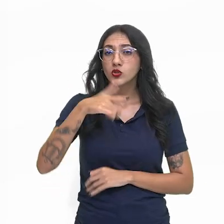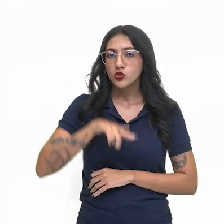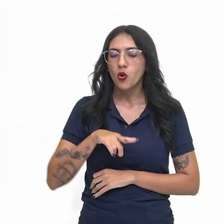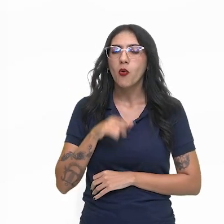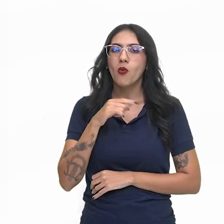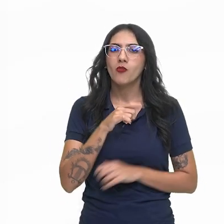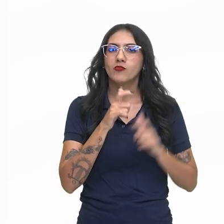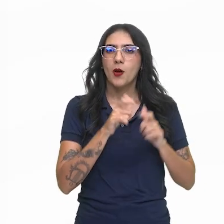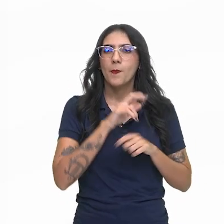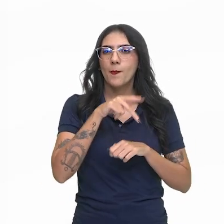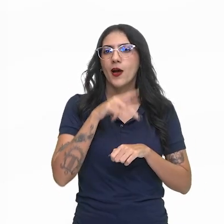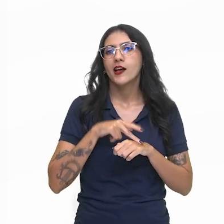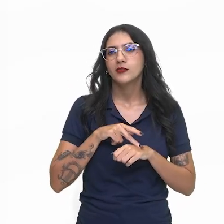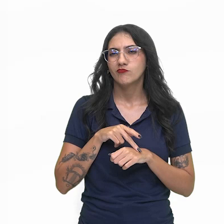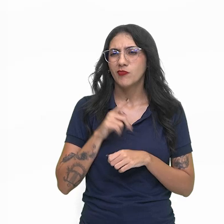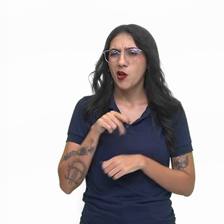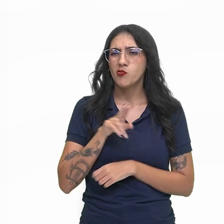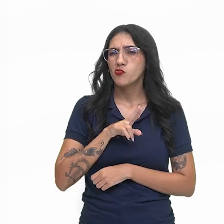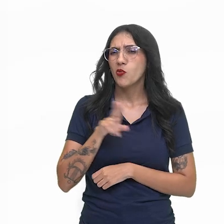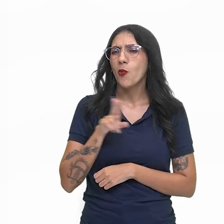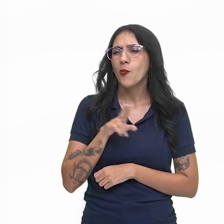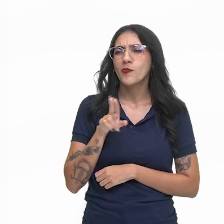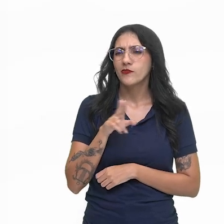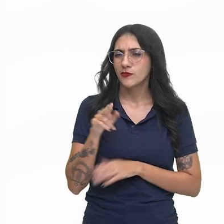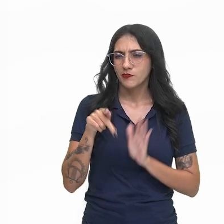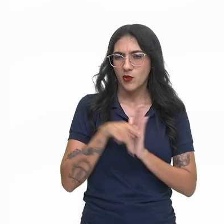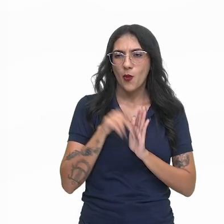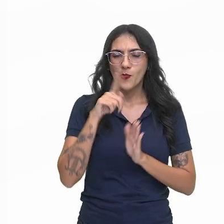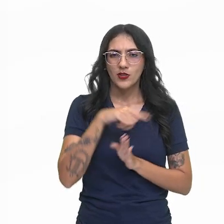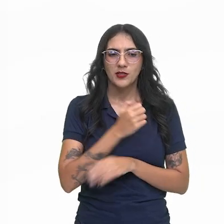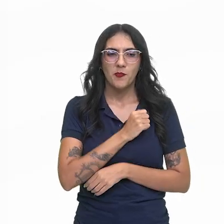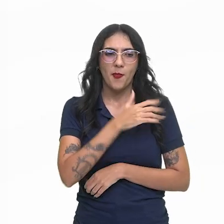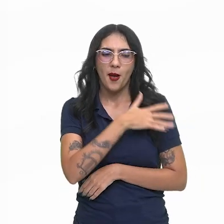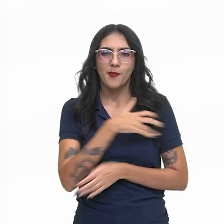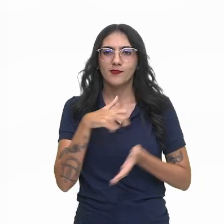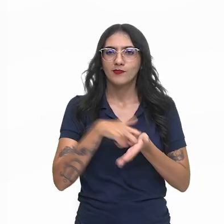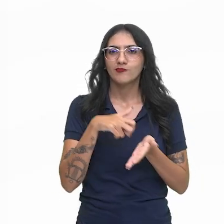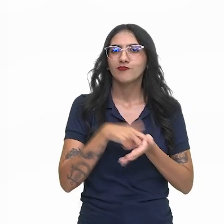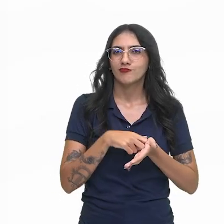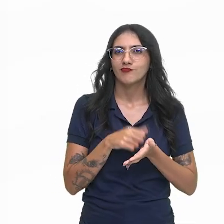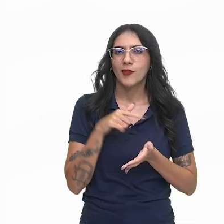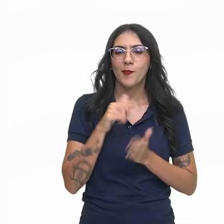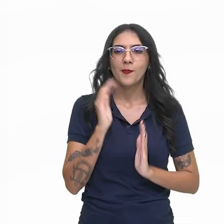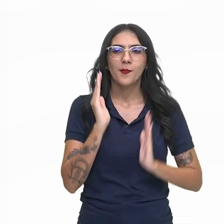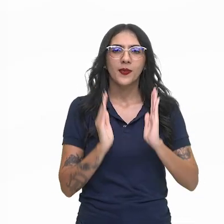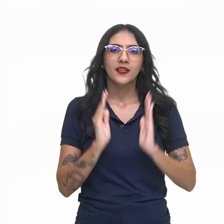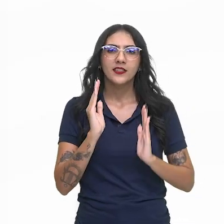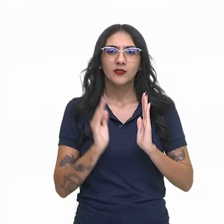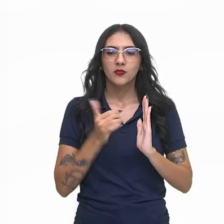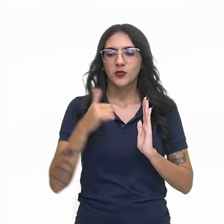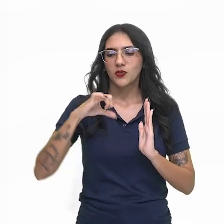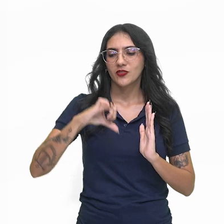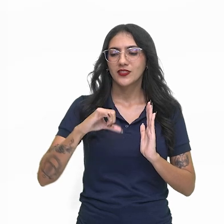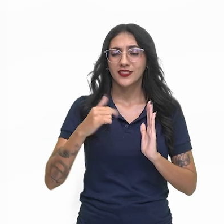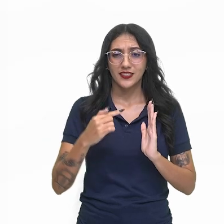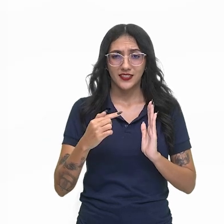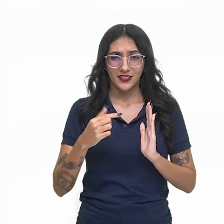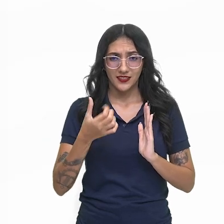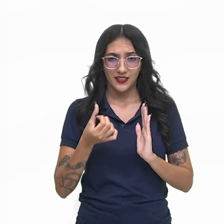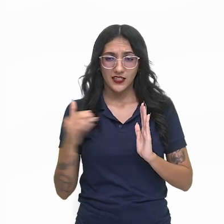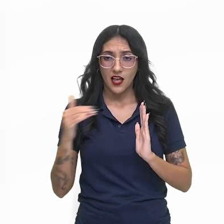nacional, nome que os militares deram à ditadura que existiu de 1976 a